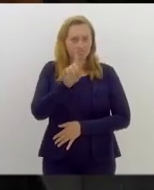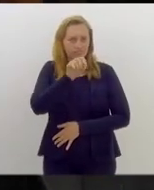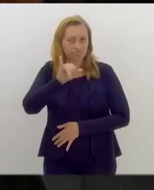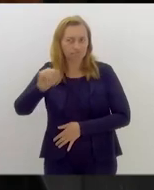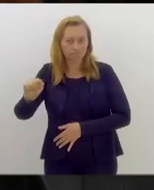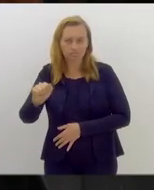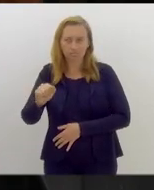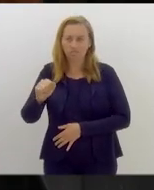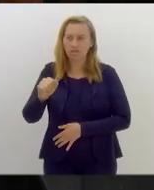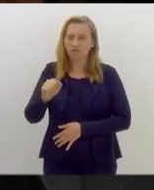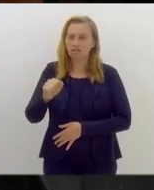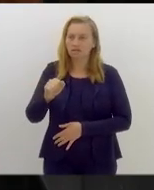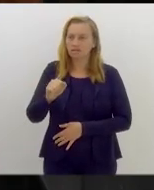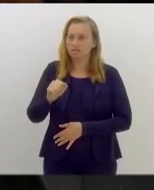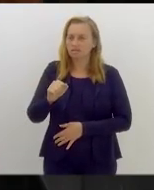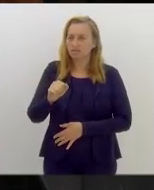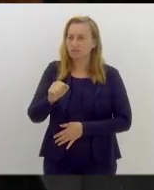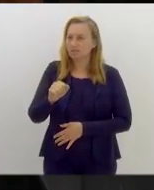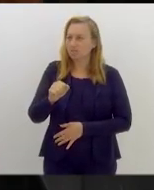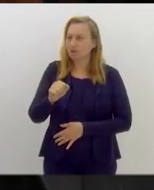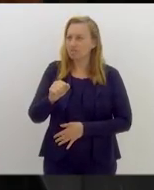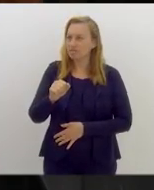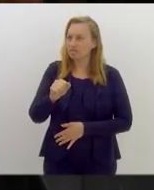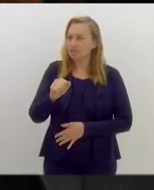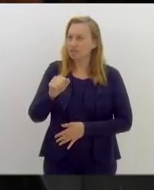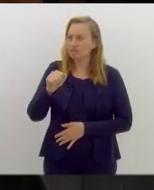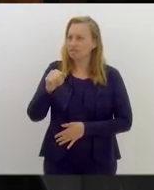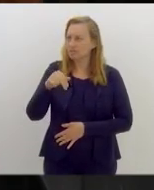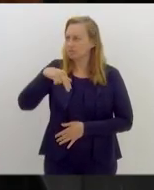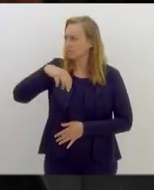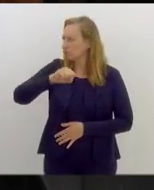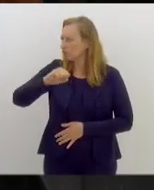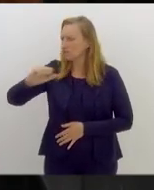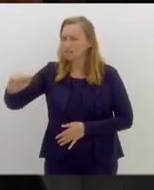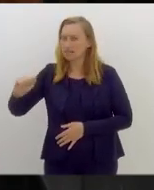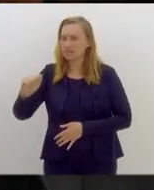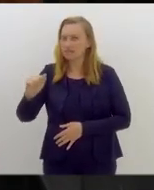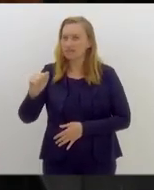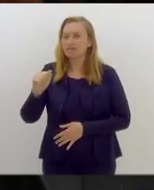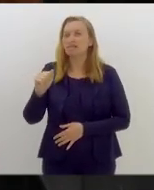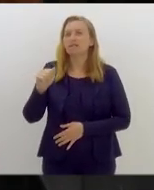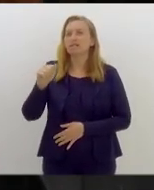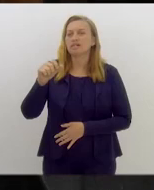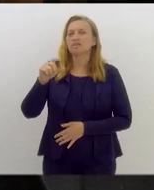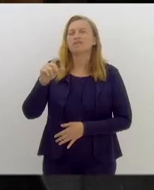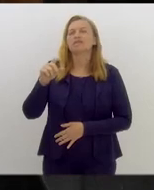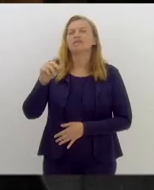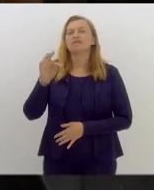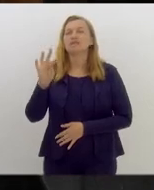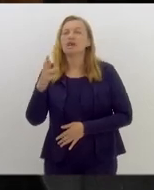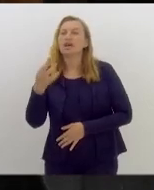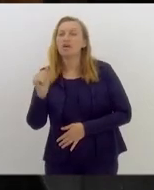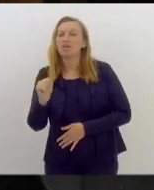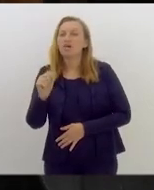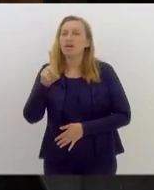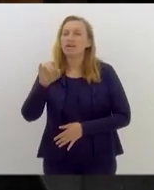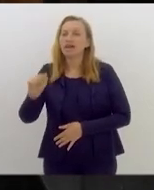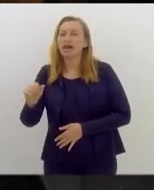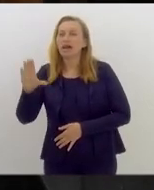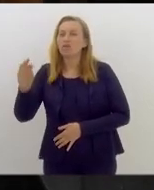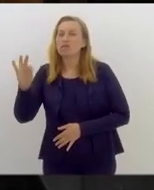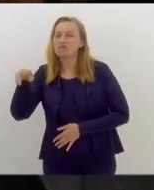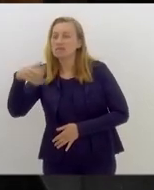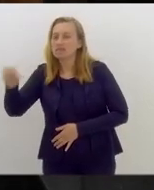Nossa Senhora da Conceição. E antes que Vossa Excelência me corrija, também no candomblé